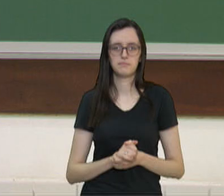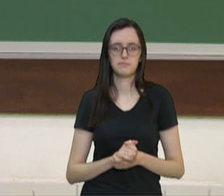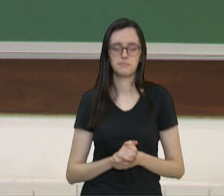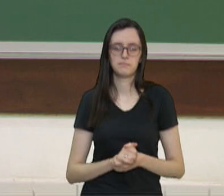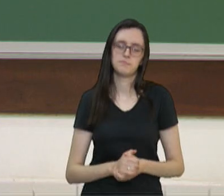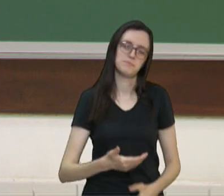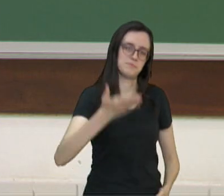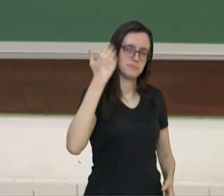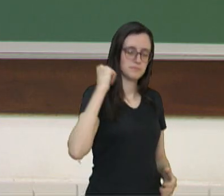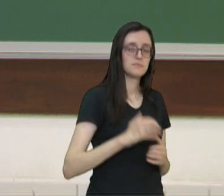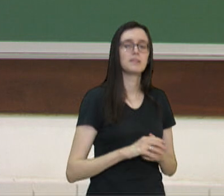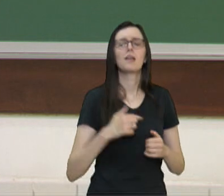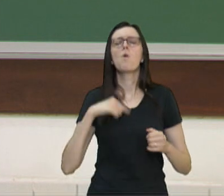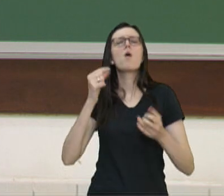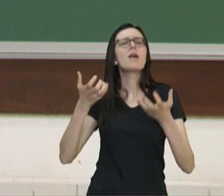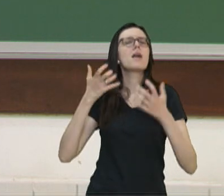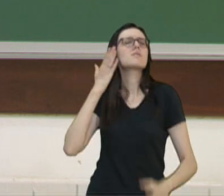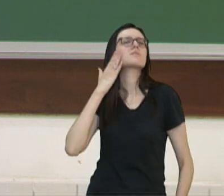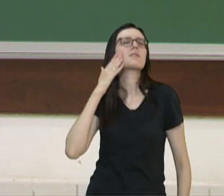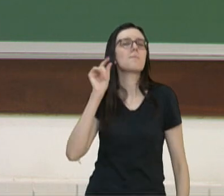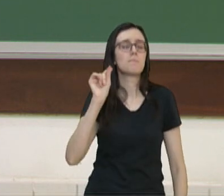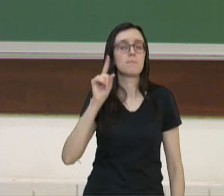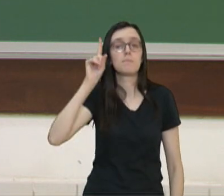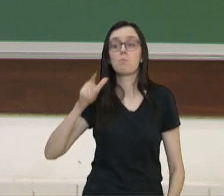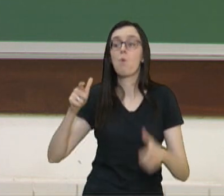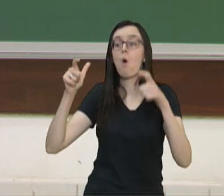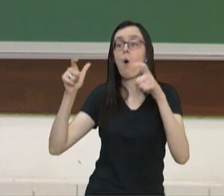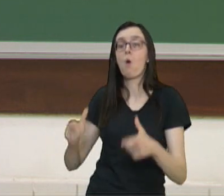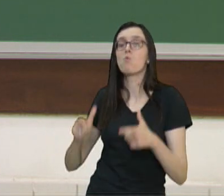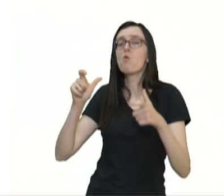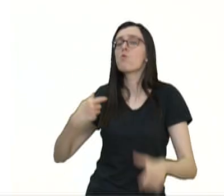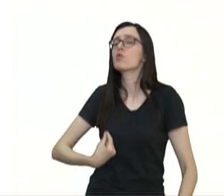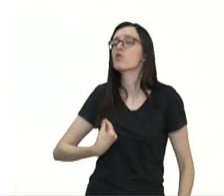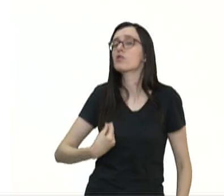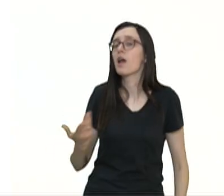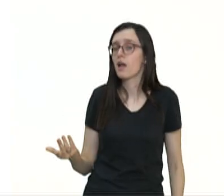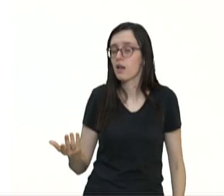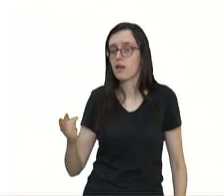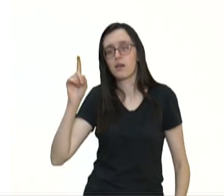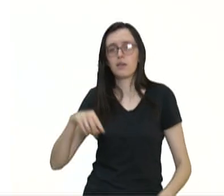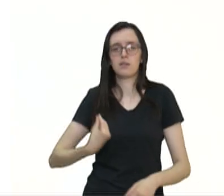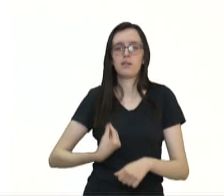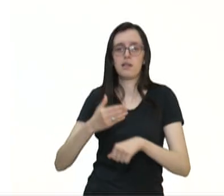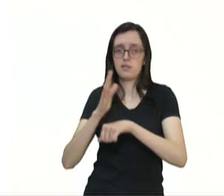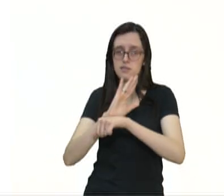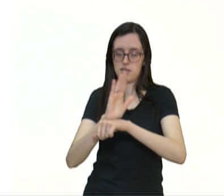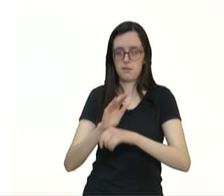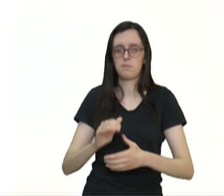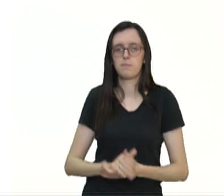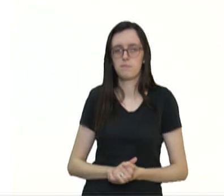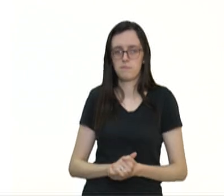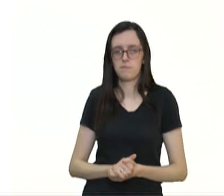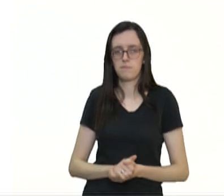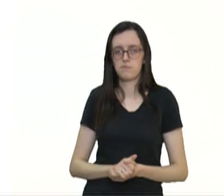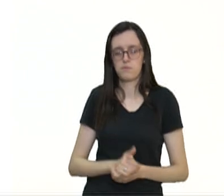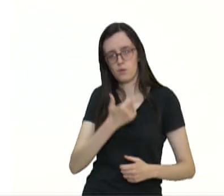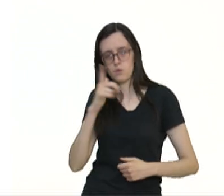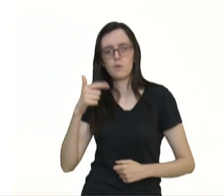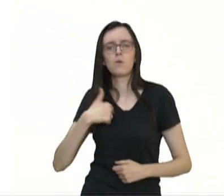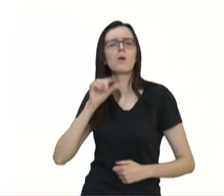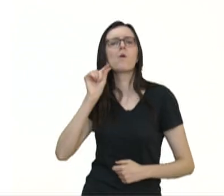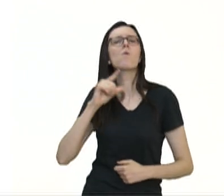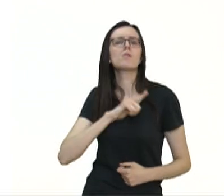Então vamos lá, o que eu quero saber? Eu quero saber onde. Onde ele está? Ele está no cinema. Ah, o próximo eu tenho